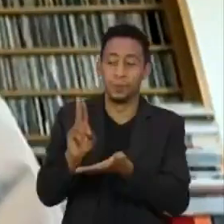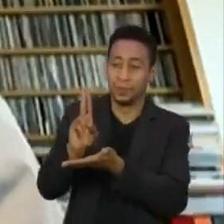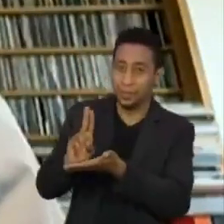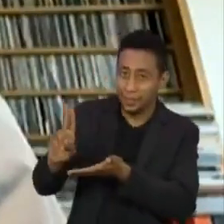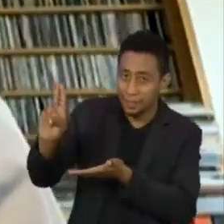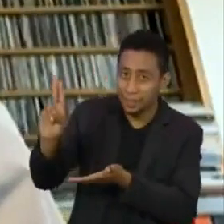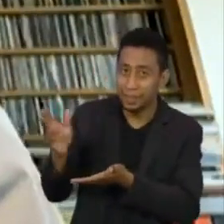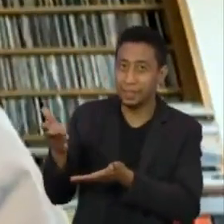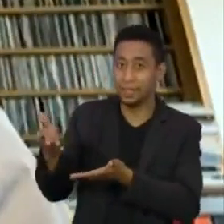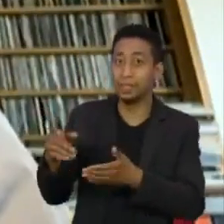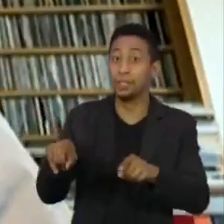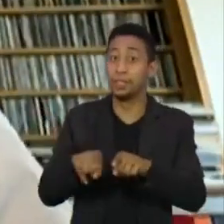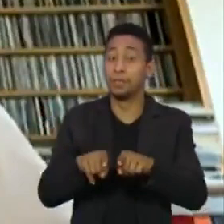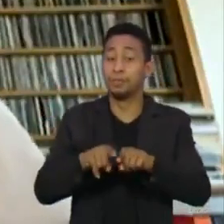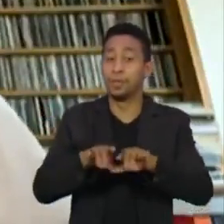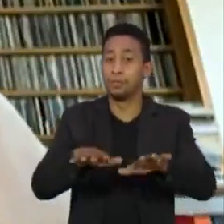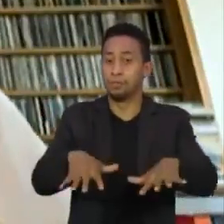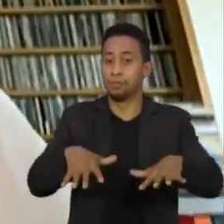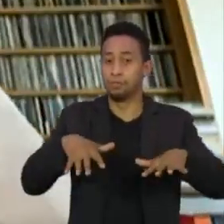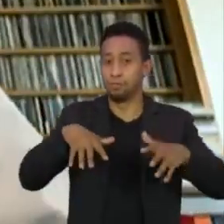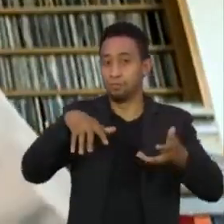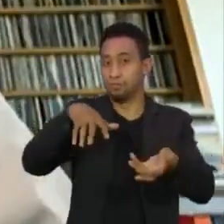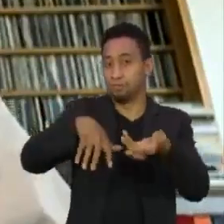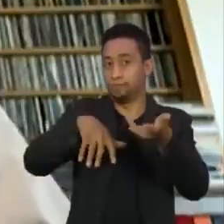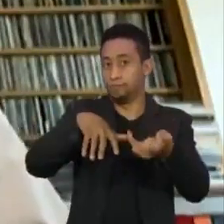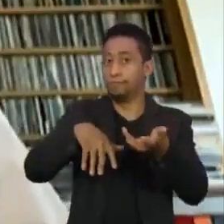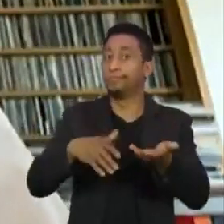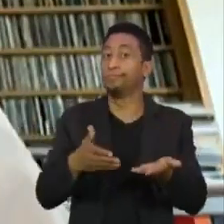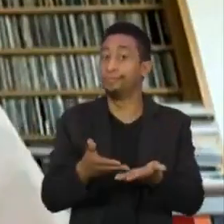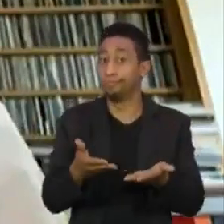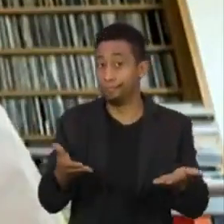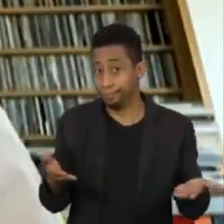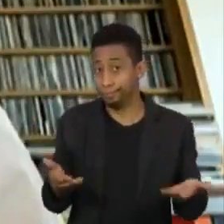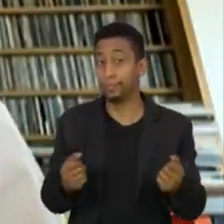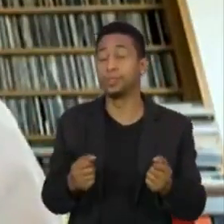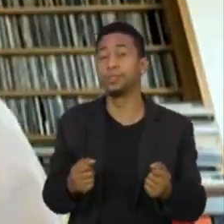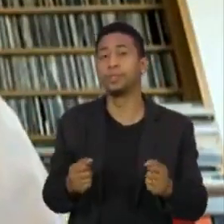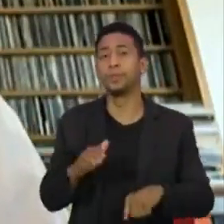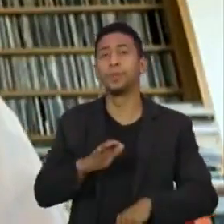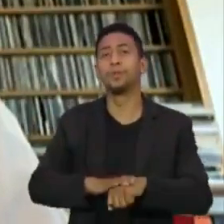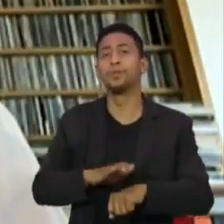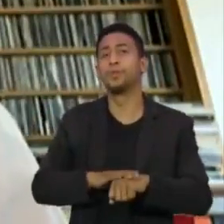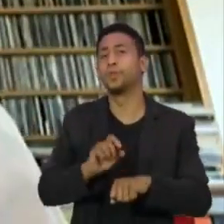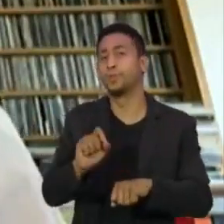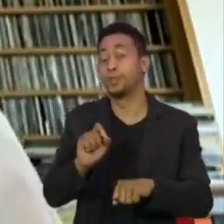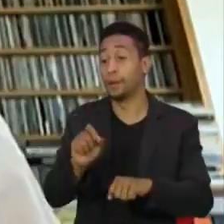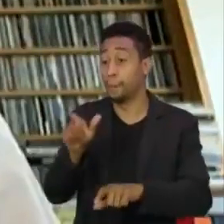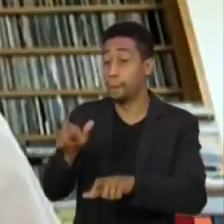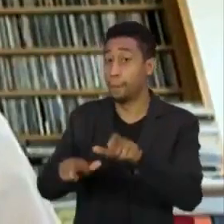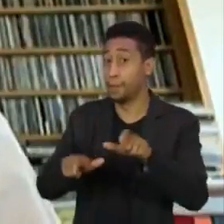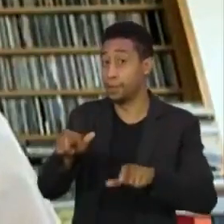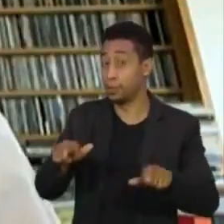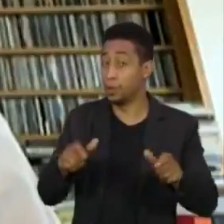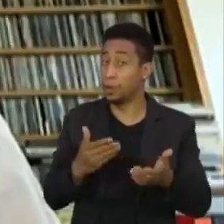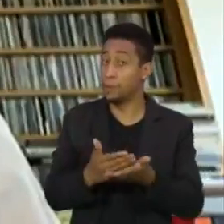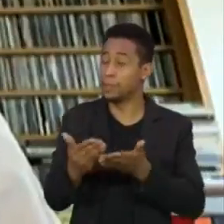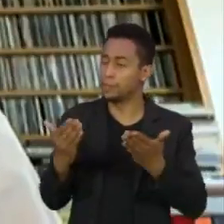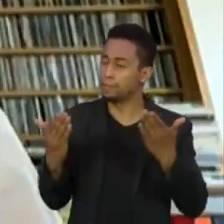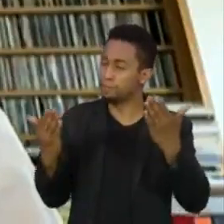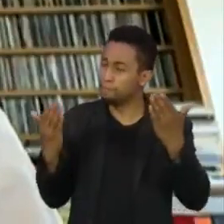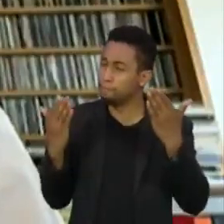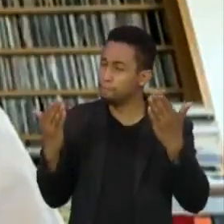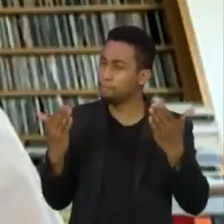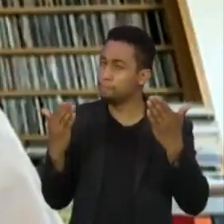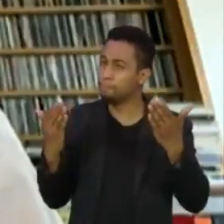e mesmo o parlamento, né? Isto faz com que as pessoas passem a desconfiar